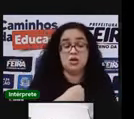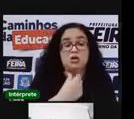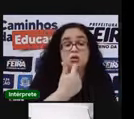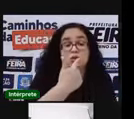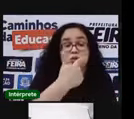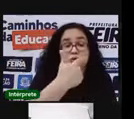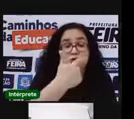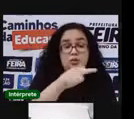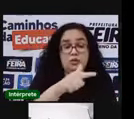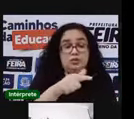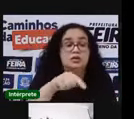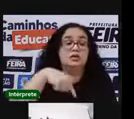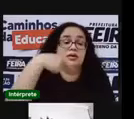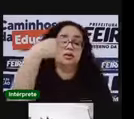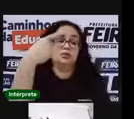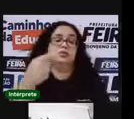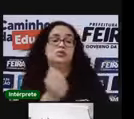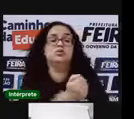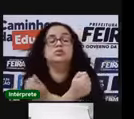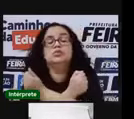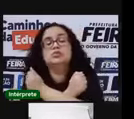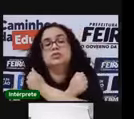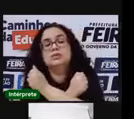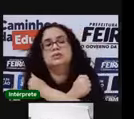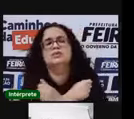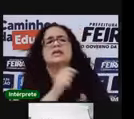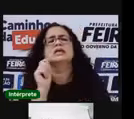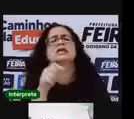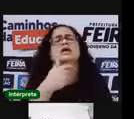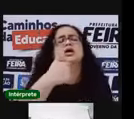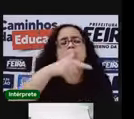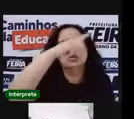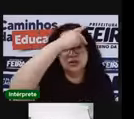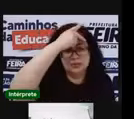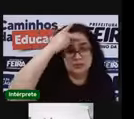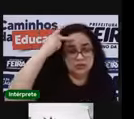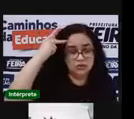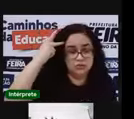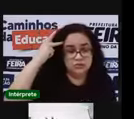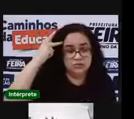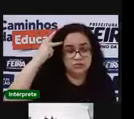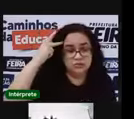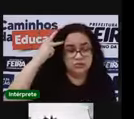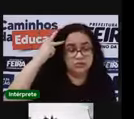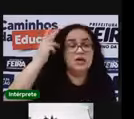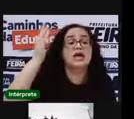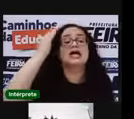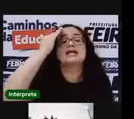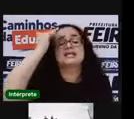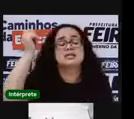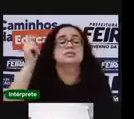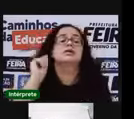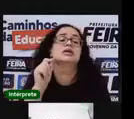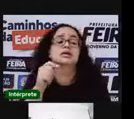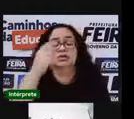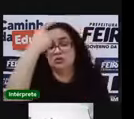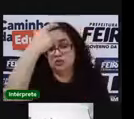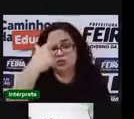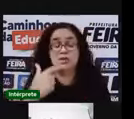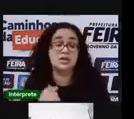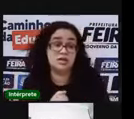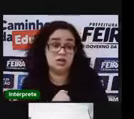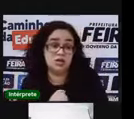outro, para além do abraço. Quem é este outro? Eu já devo saber quem eu sou, quem é o